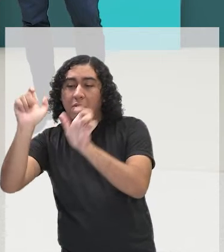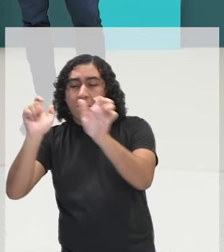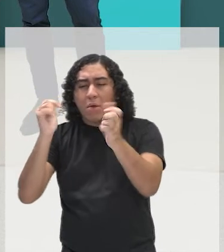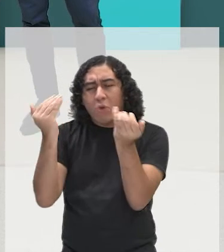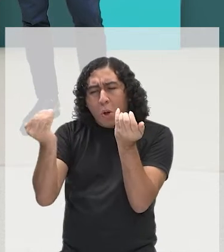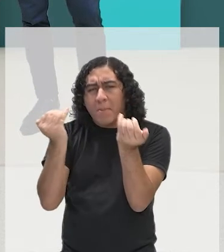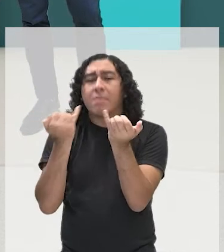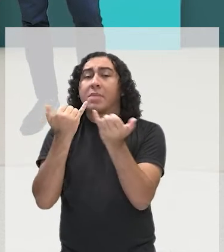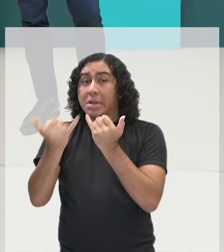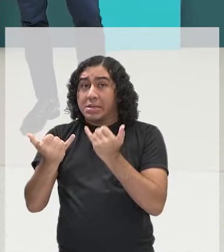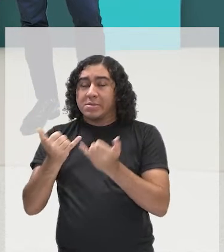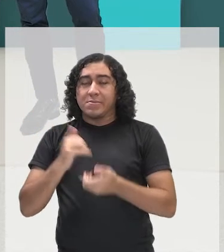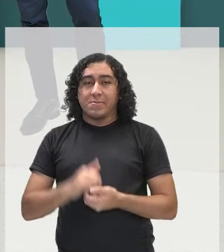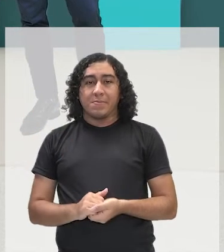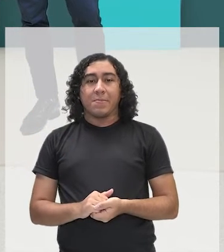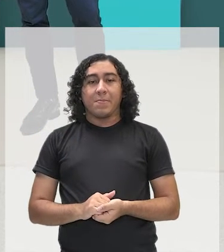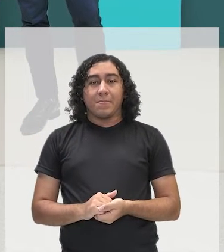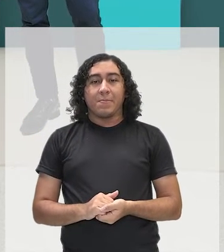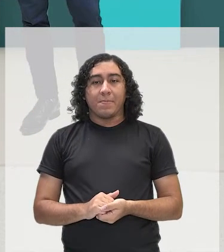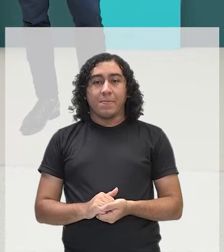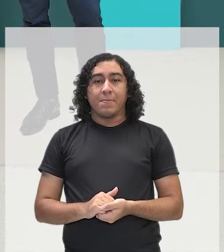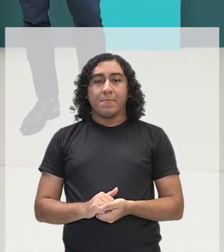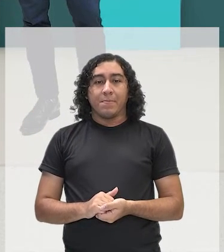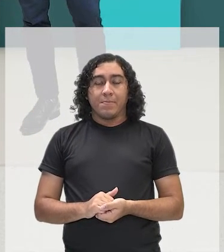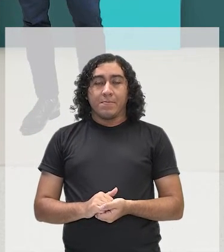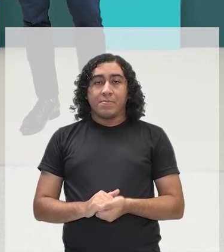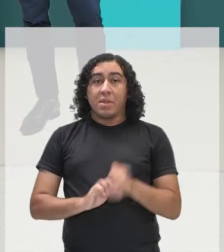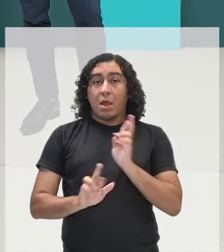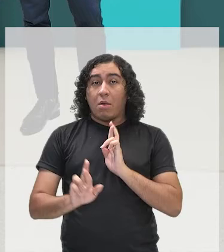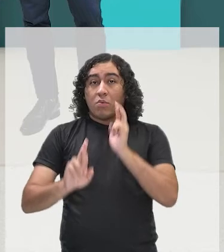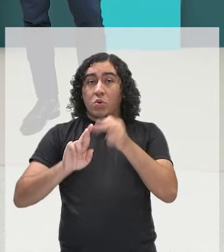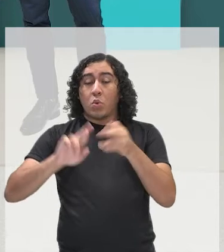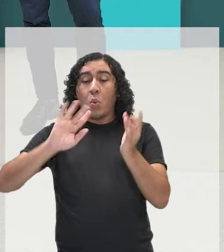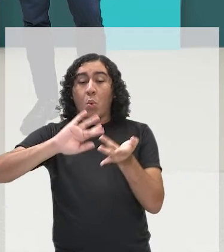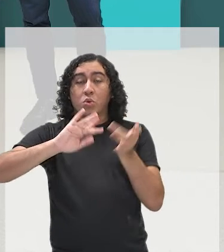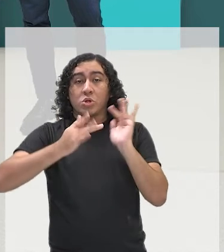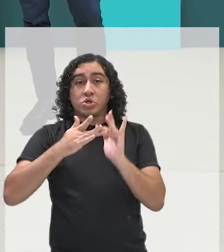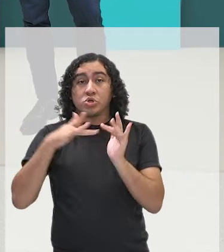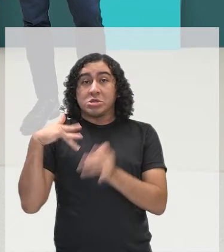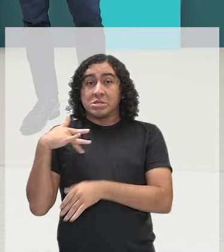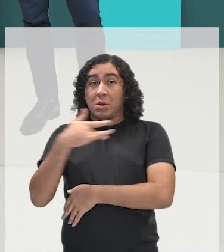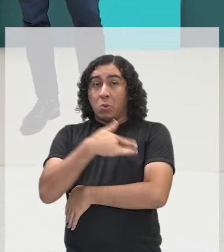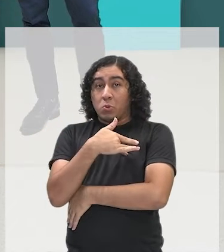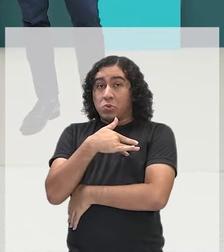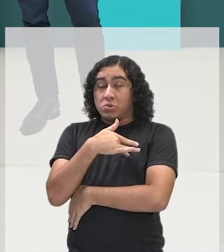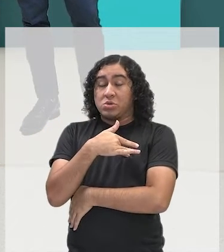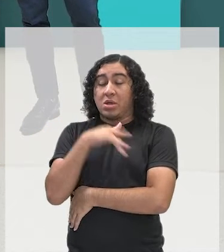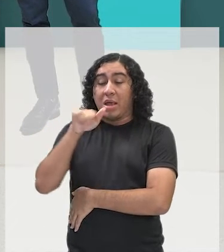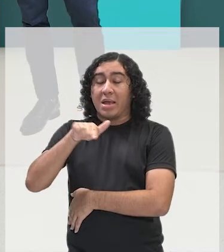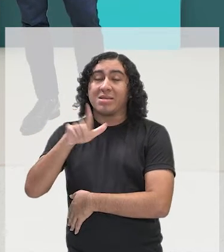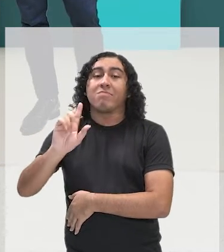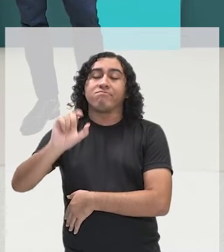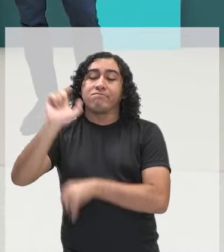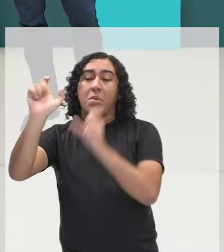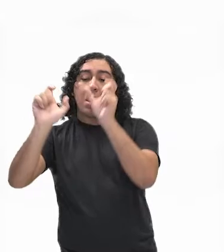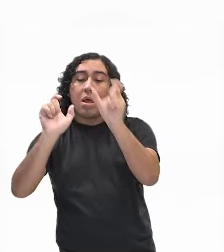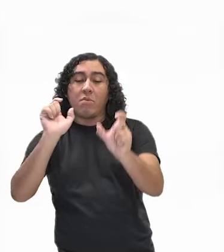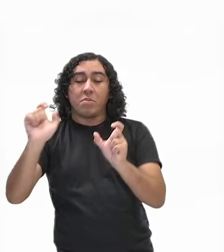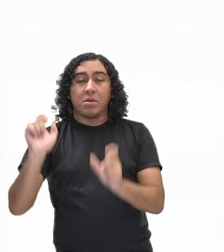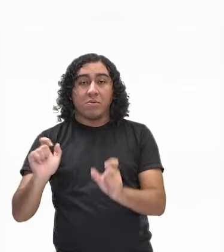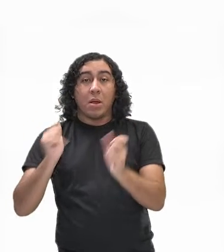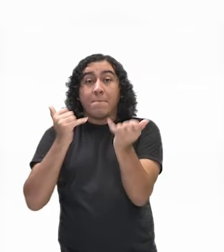doenças, essas palavras são normalmente cognatas, se parece tanto na grafia quanto no significado. Vamos dar uma